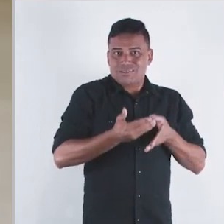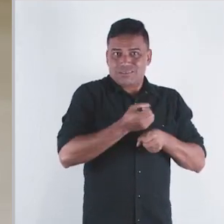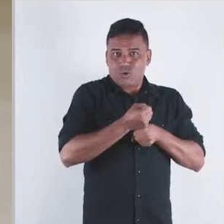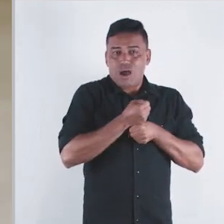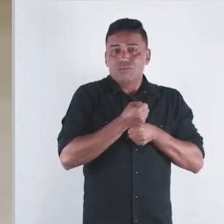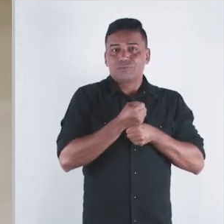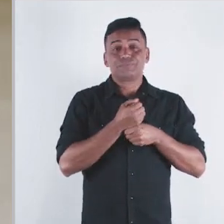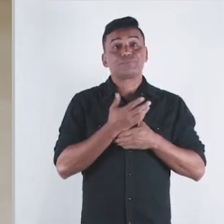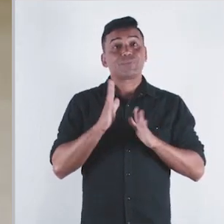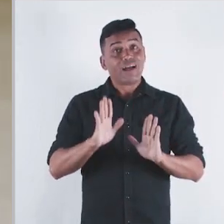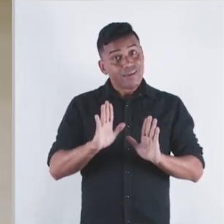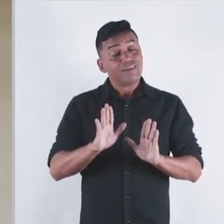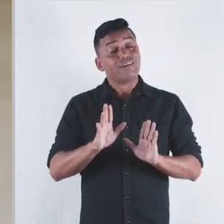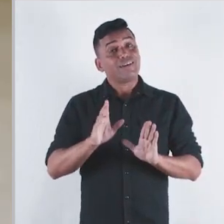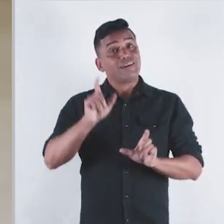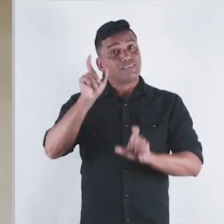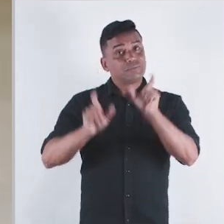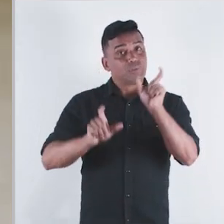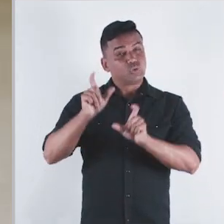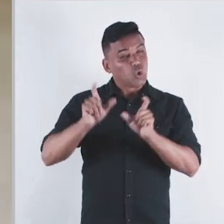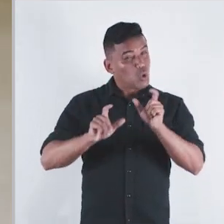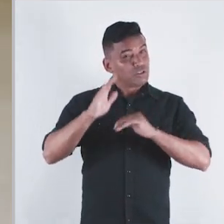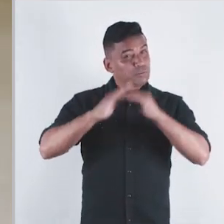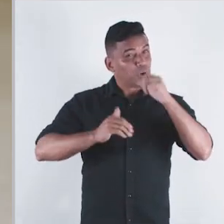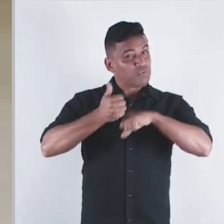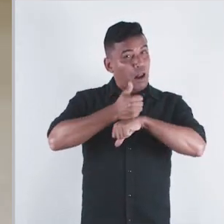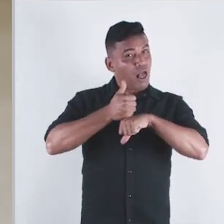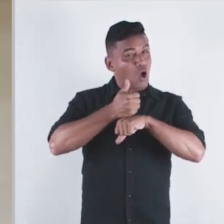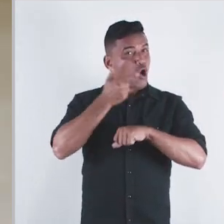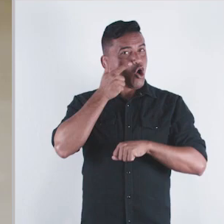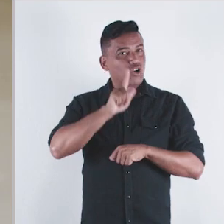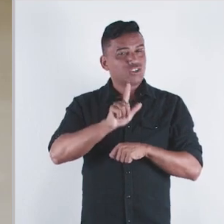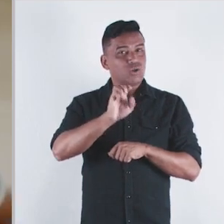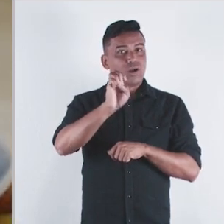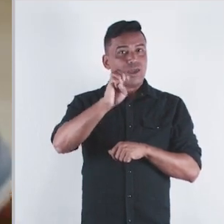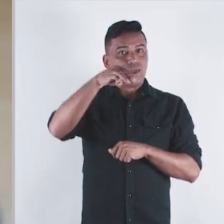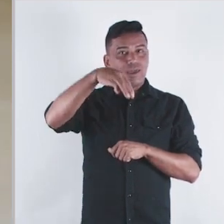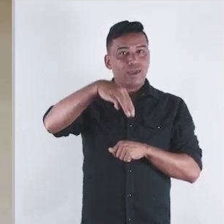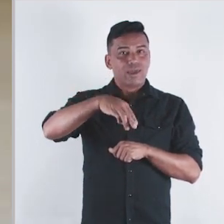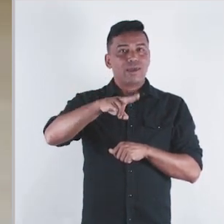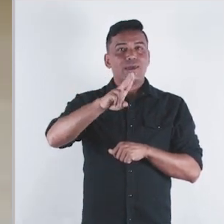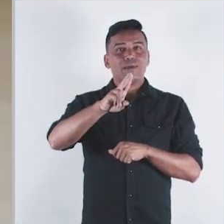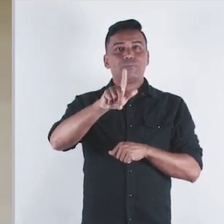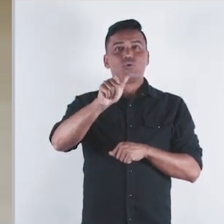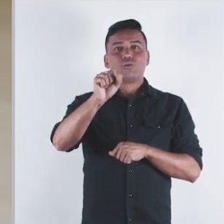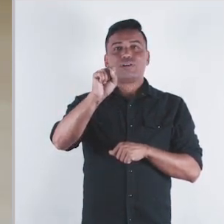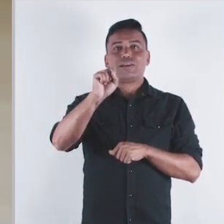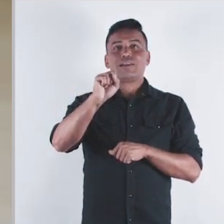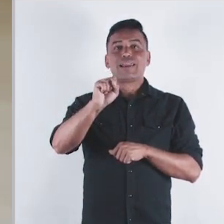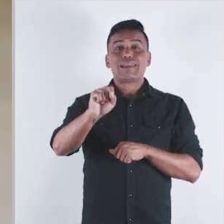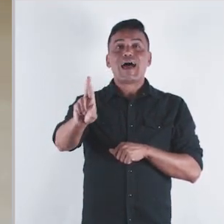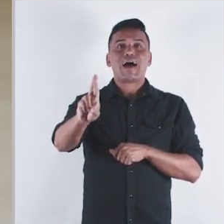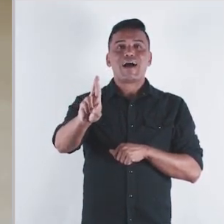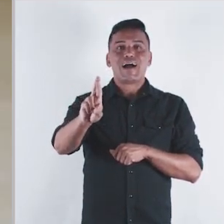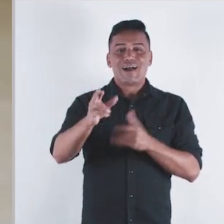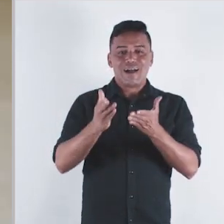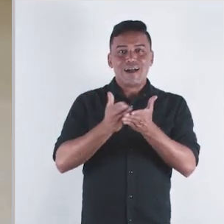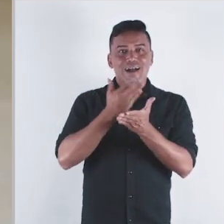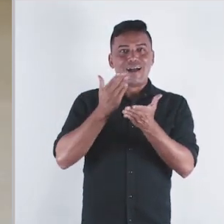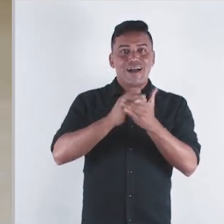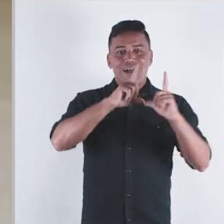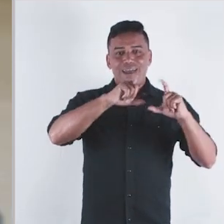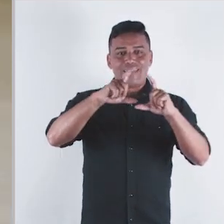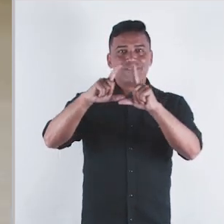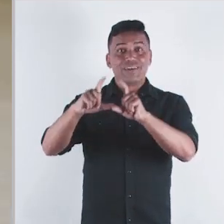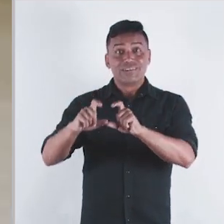os editores conseguiram emular a revista a partir de um emulador específico, e a revista está no ar